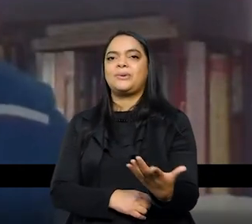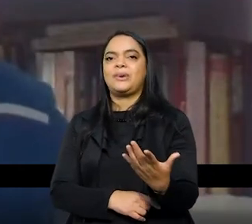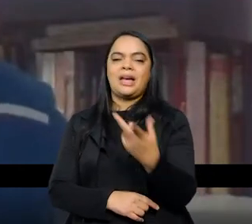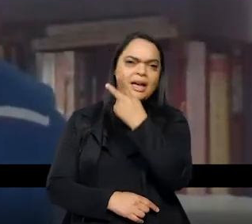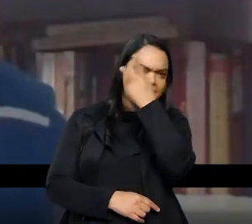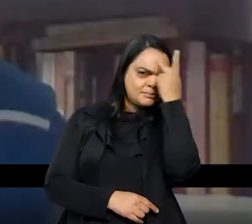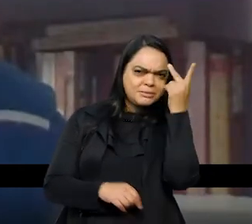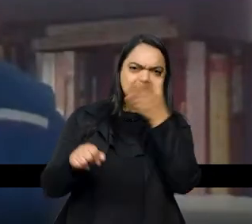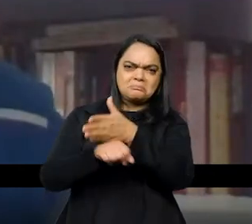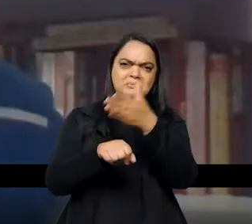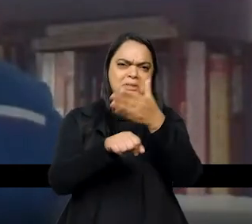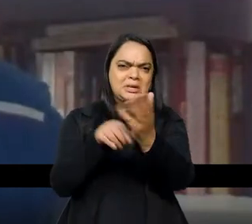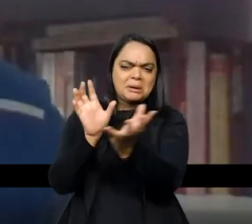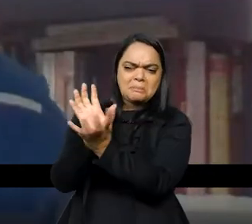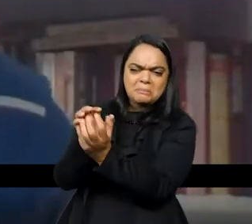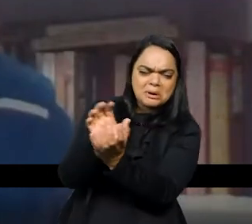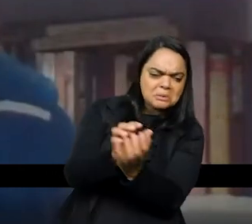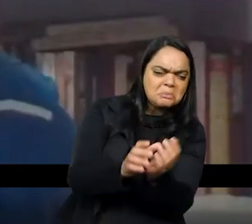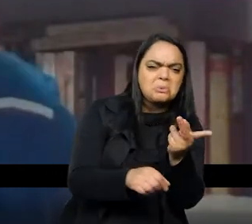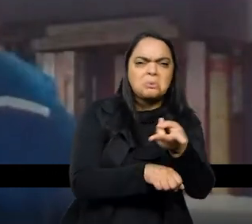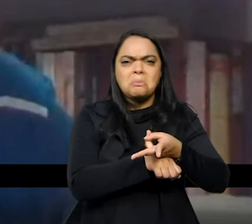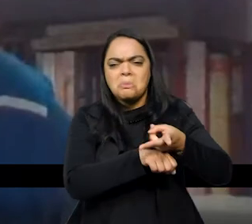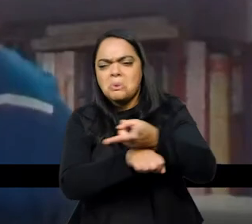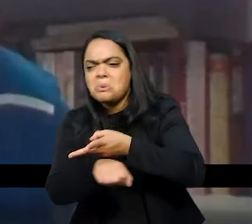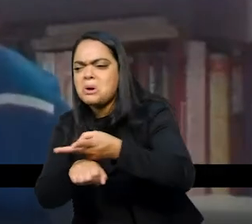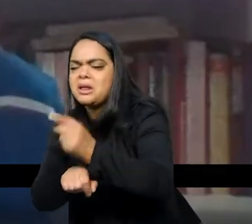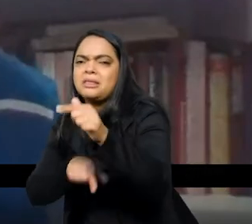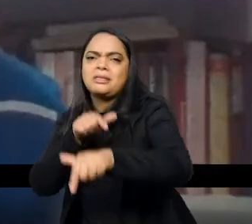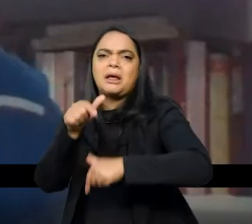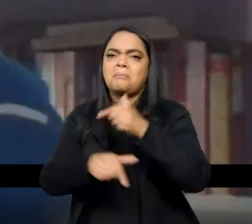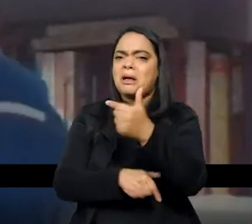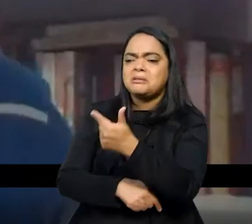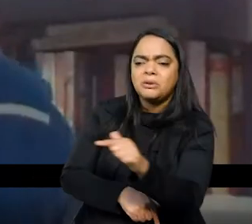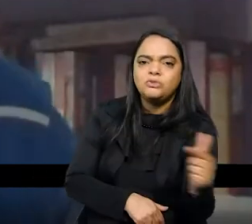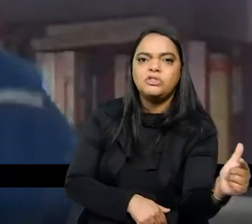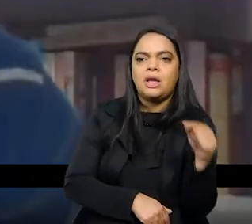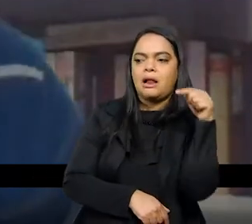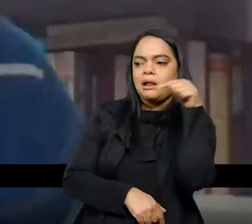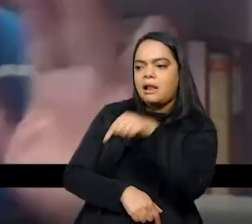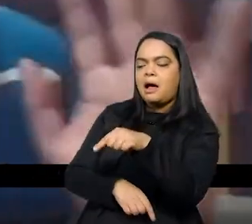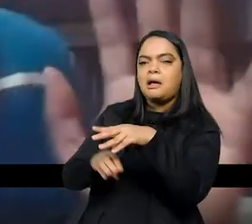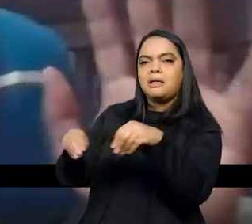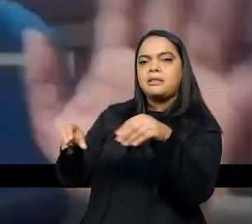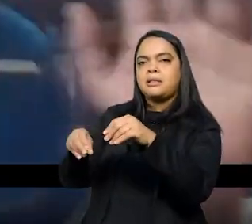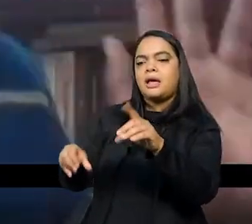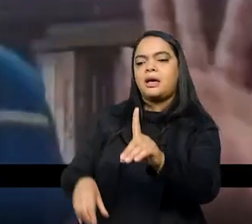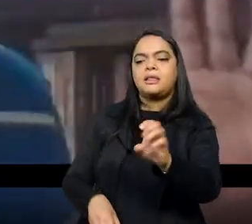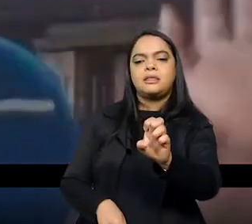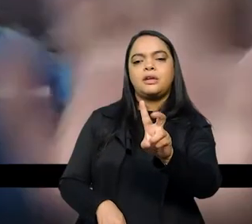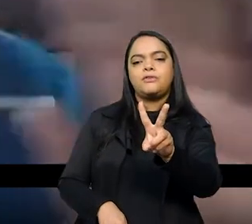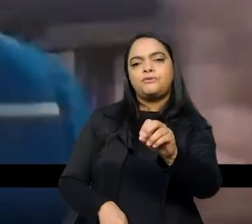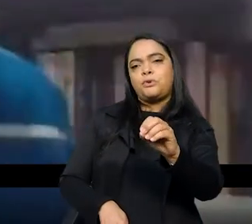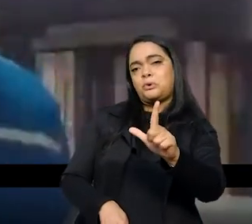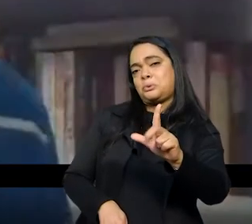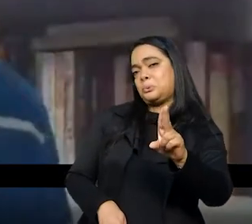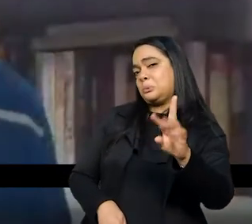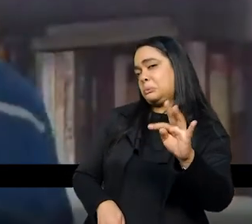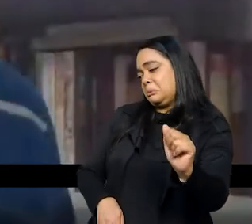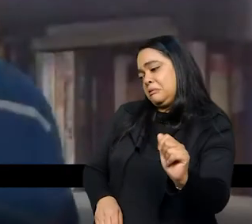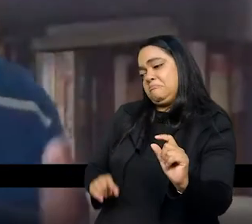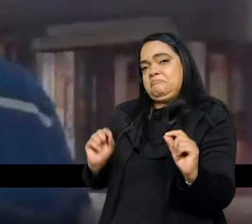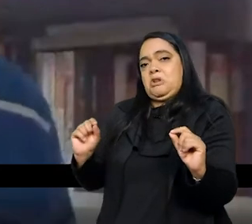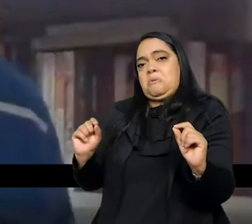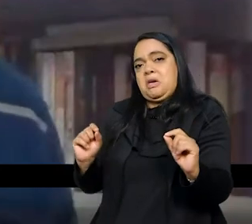de trabalho, que não encontravam, e ali a terra estava devoluta, como um deles disse. Se era devoluta, então a gente está ficando por